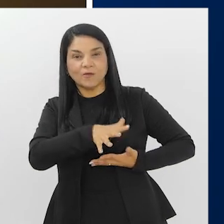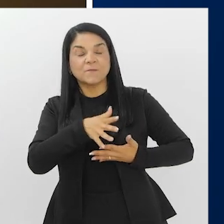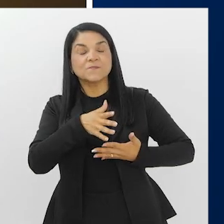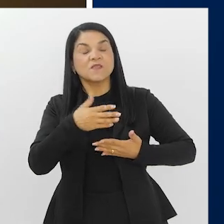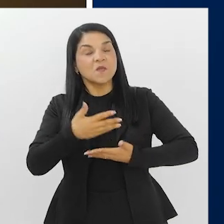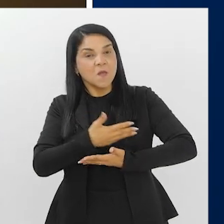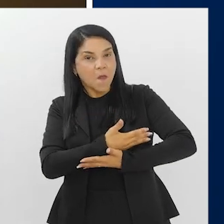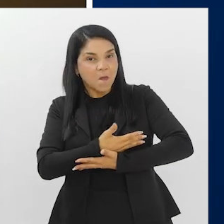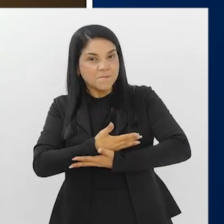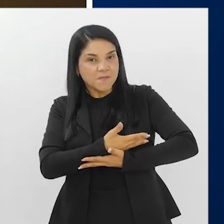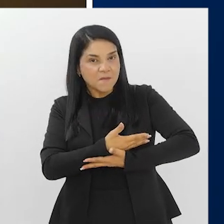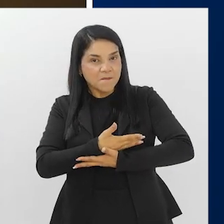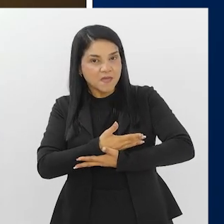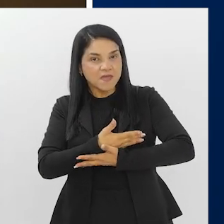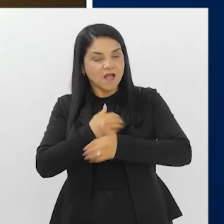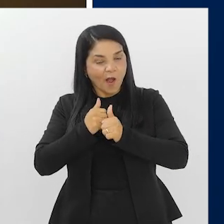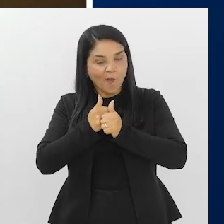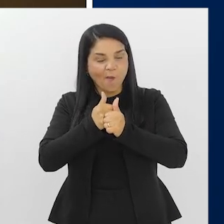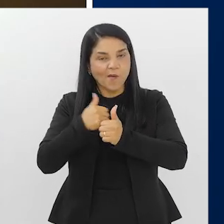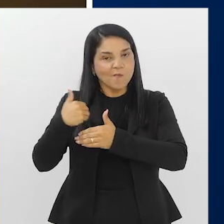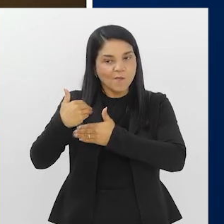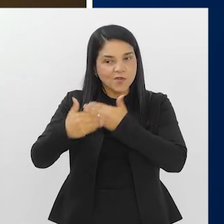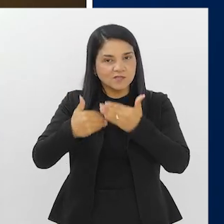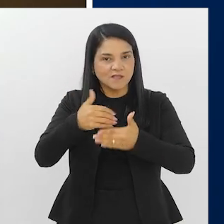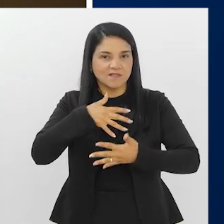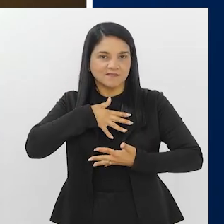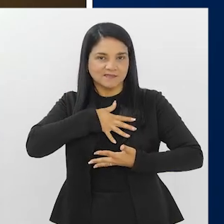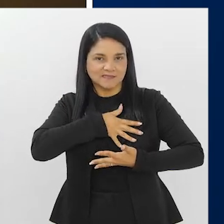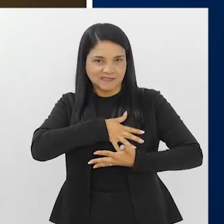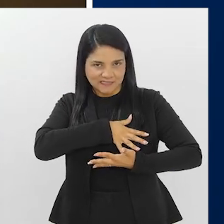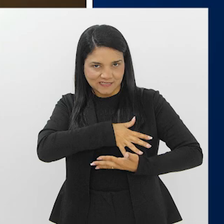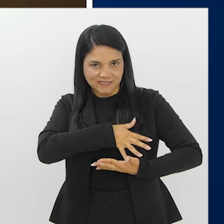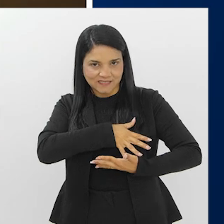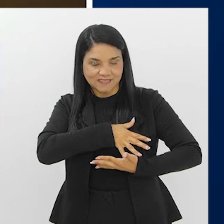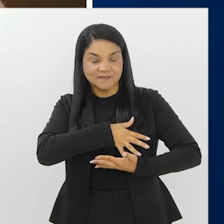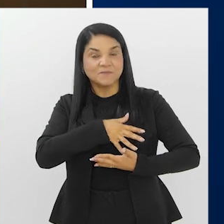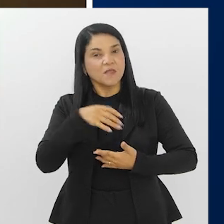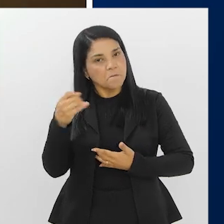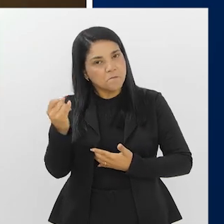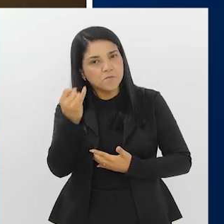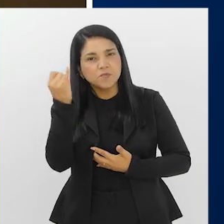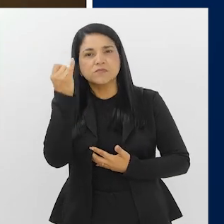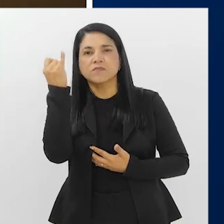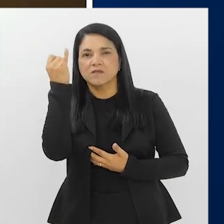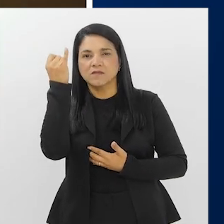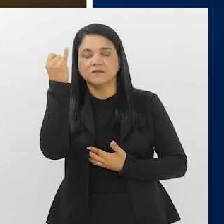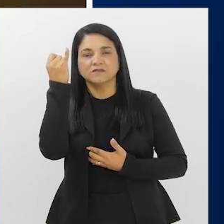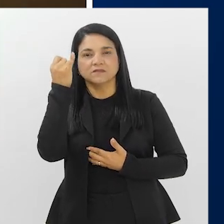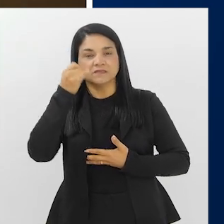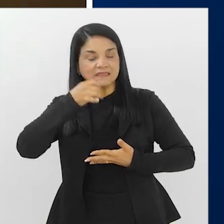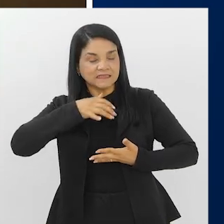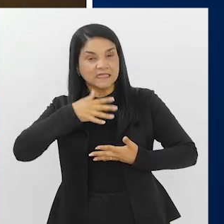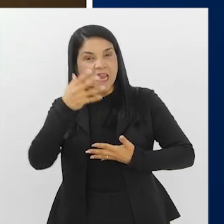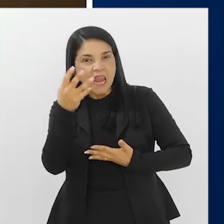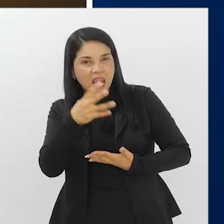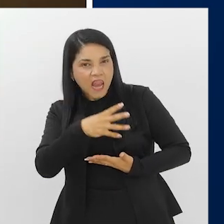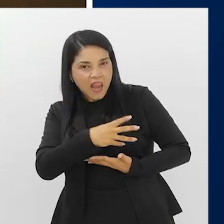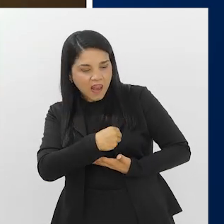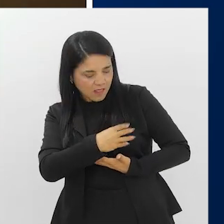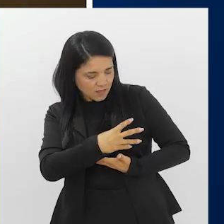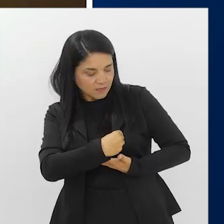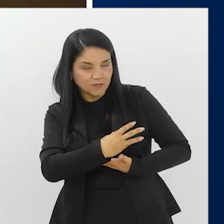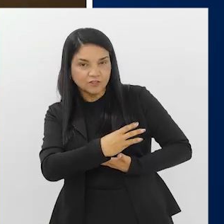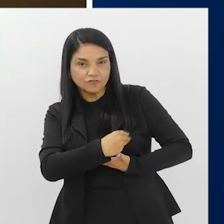vai acompanhando todos esses processos, né? Então é muito importante, porque todo o leite que o bebê